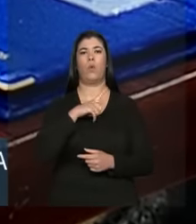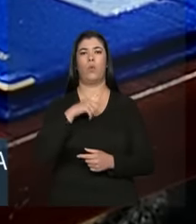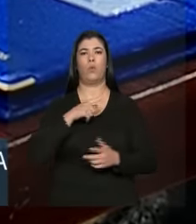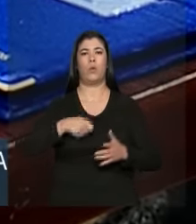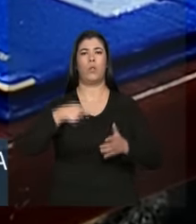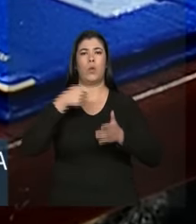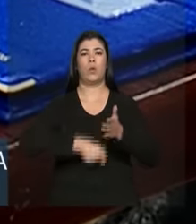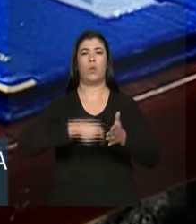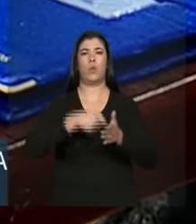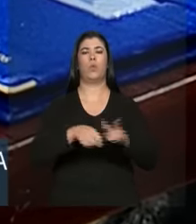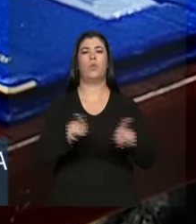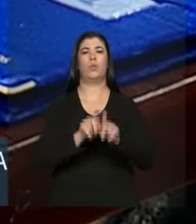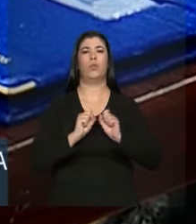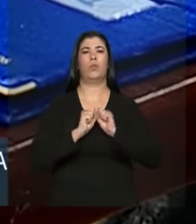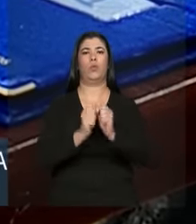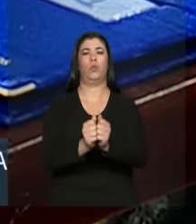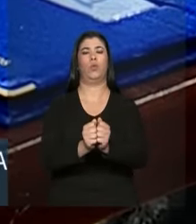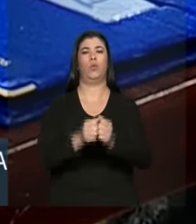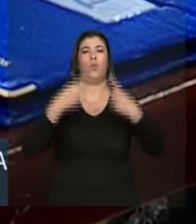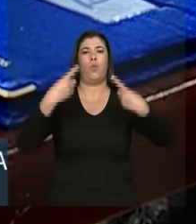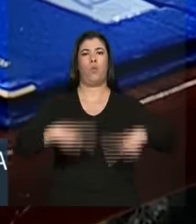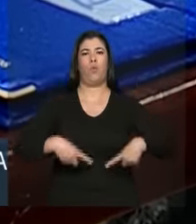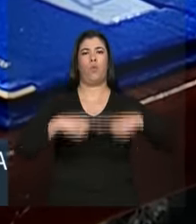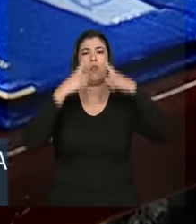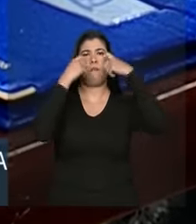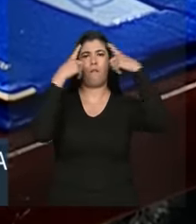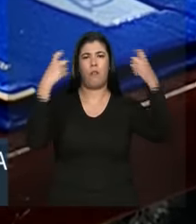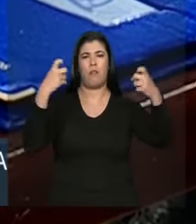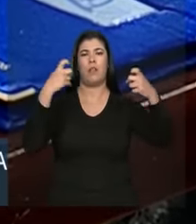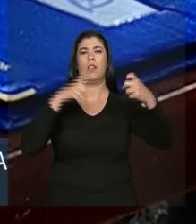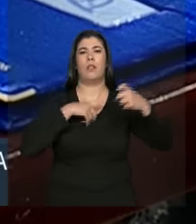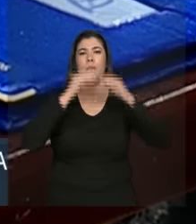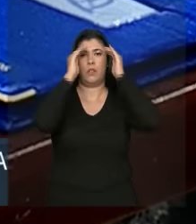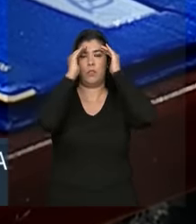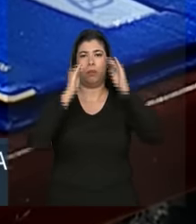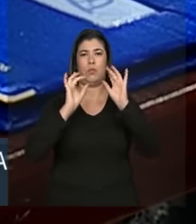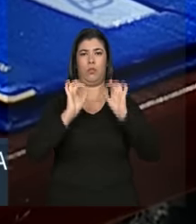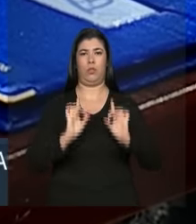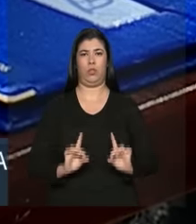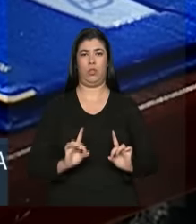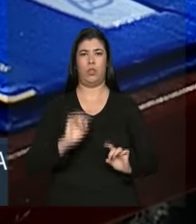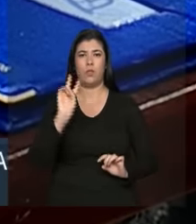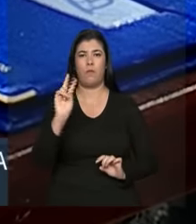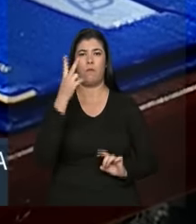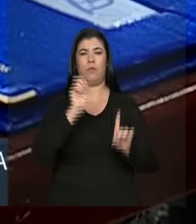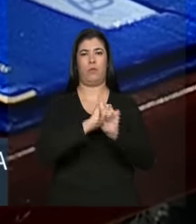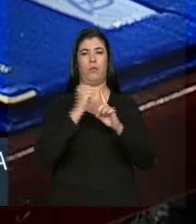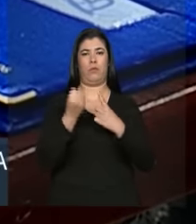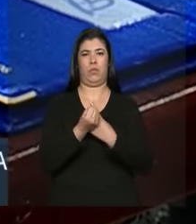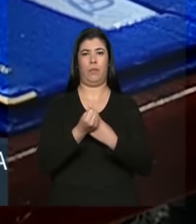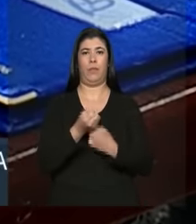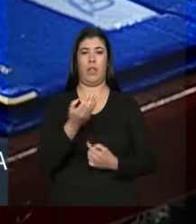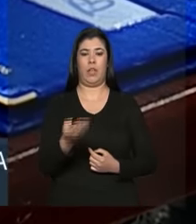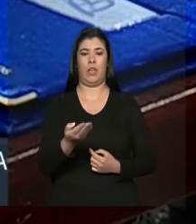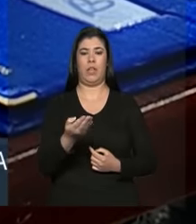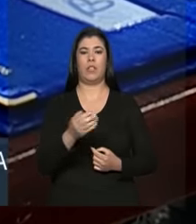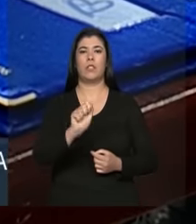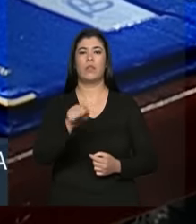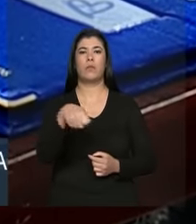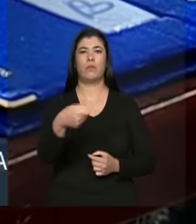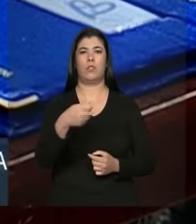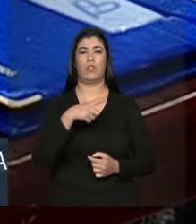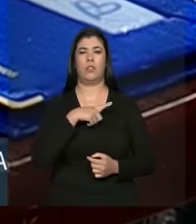contra a violência a dignidade das pessoas e valores da sociedade os símbolos